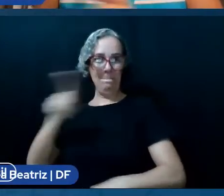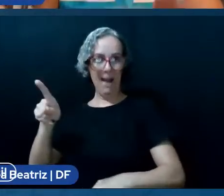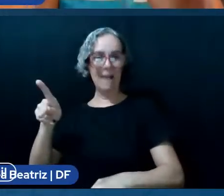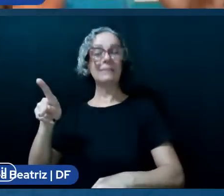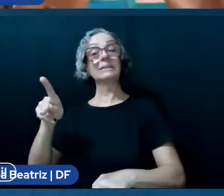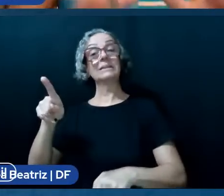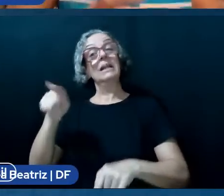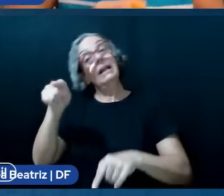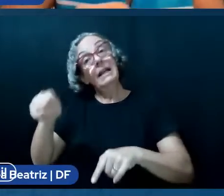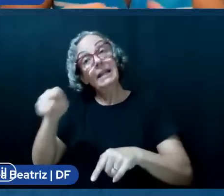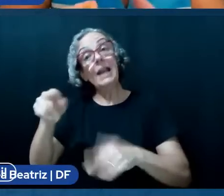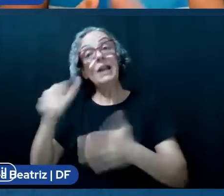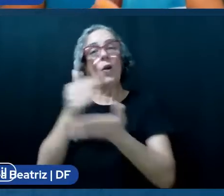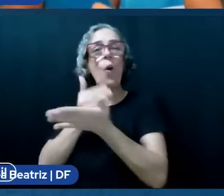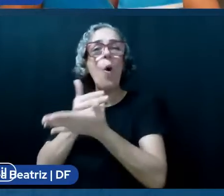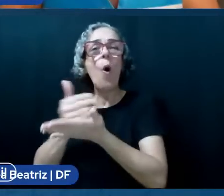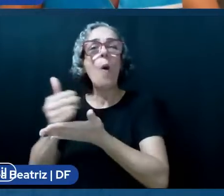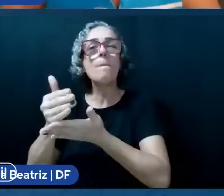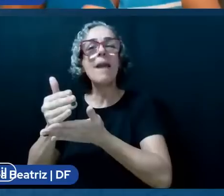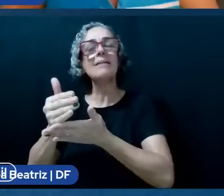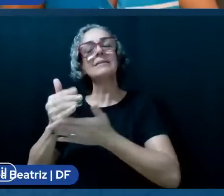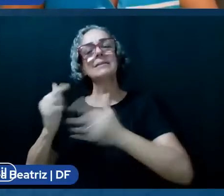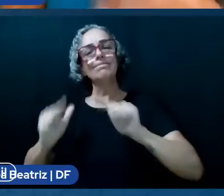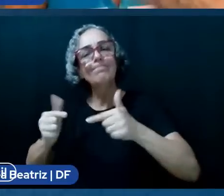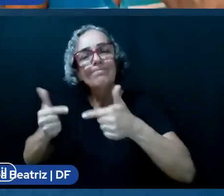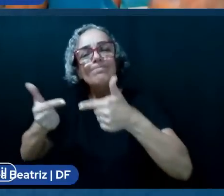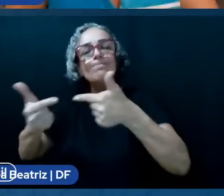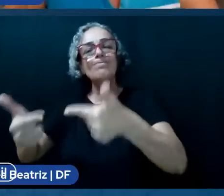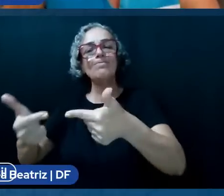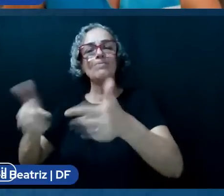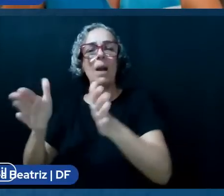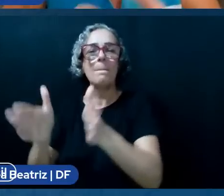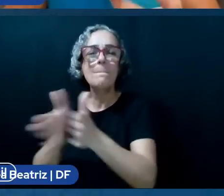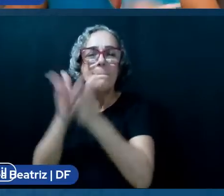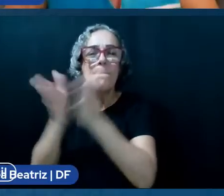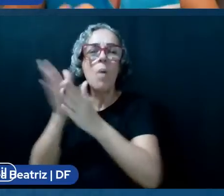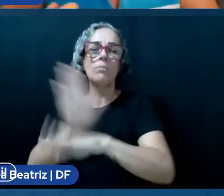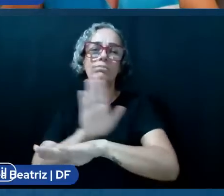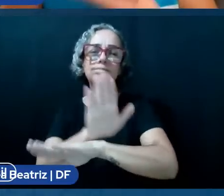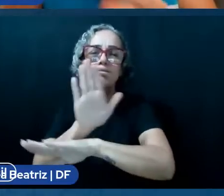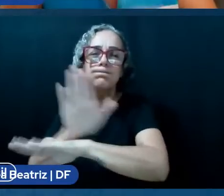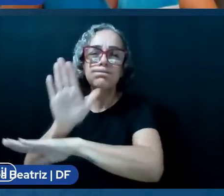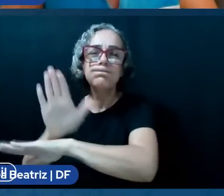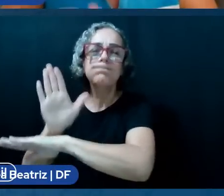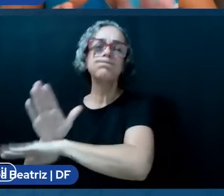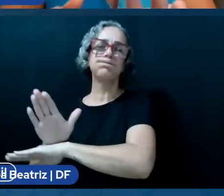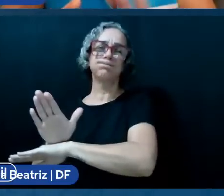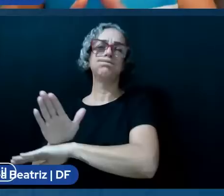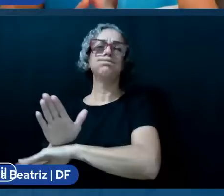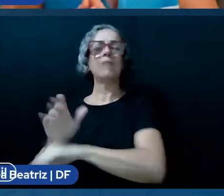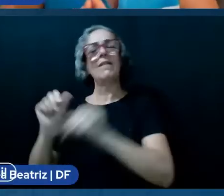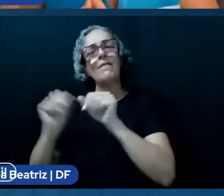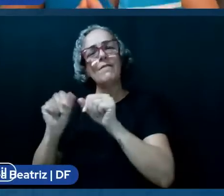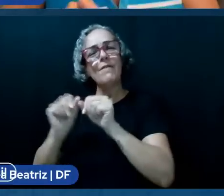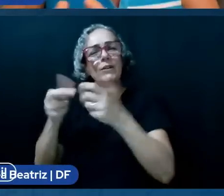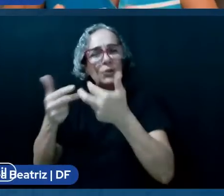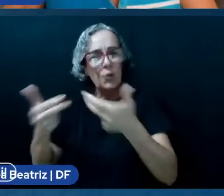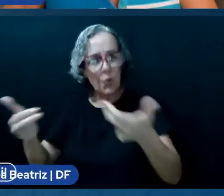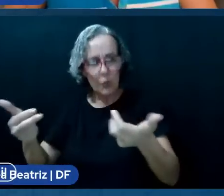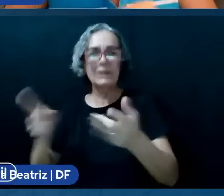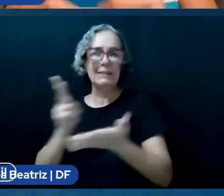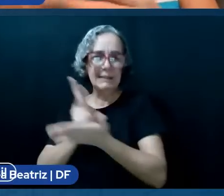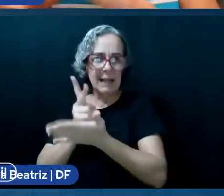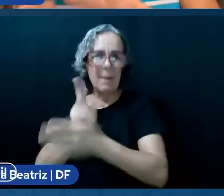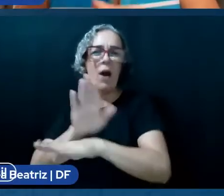e passa a se dedicar aos pobres, aos necessitados, tecendo meias e tudo mais. E